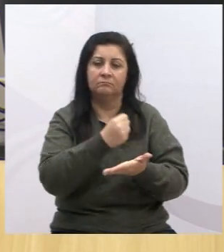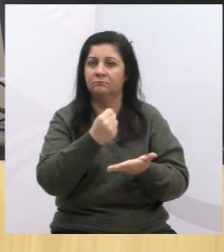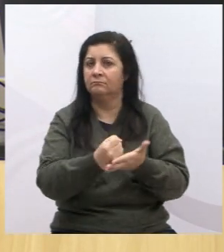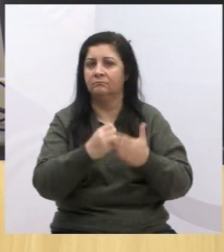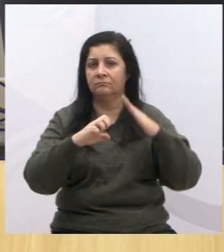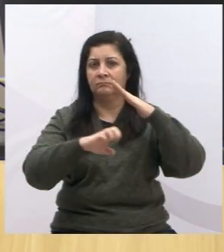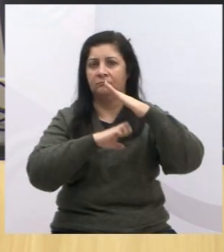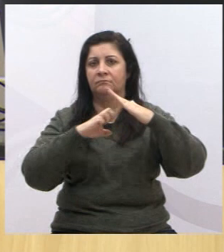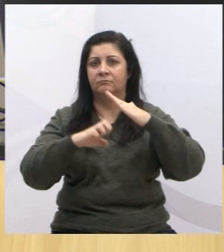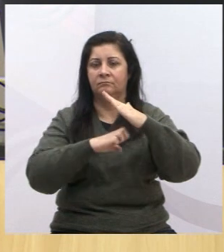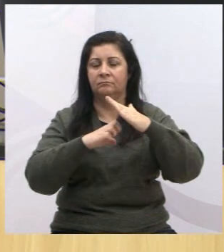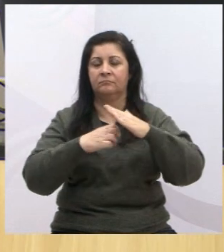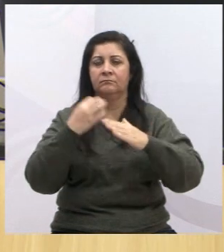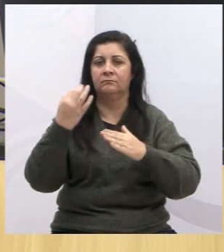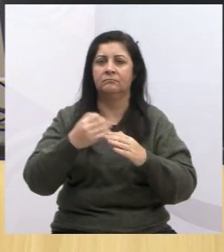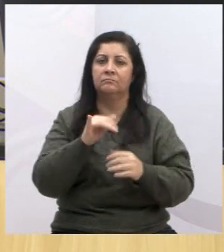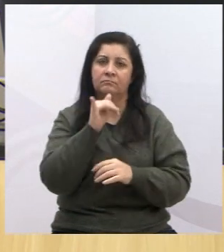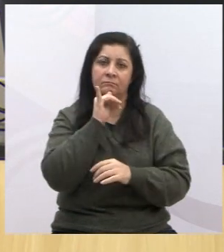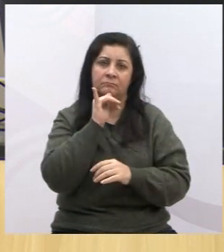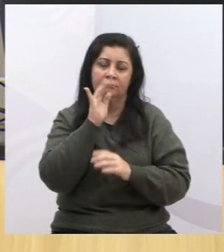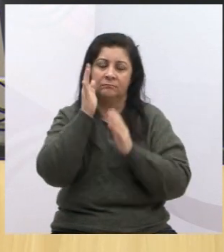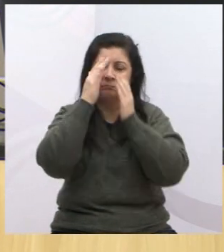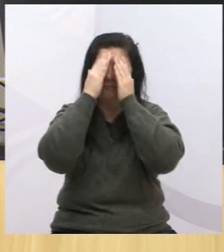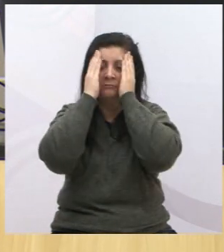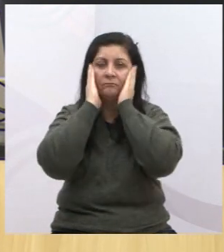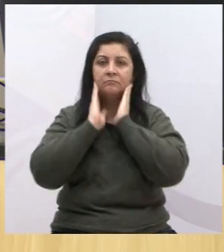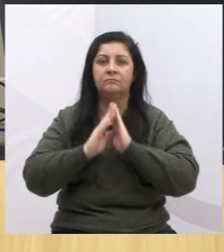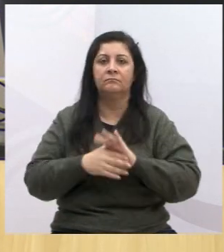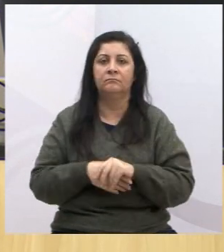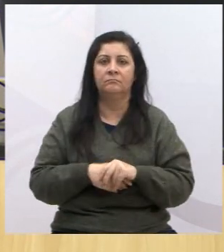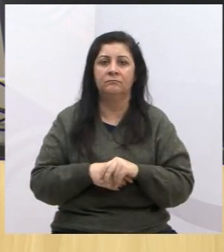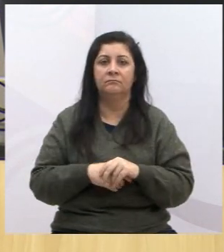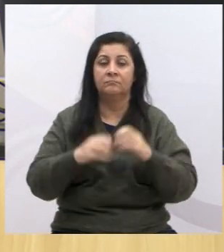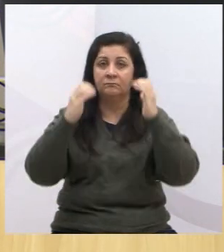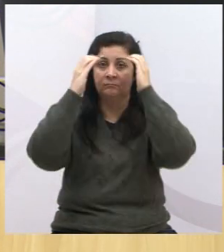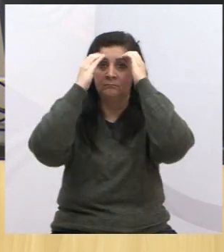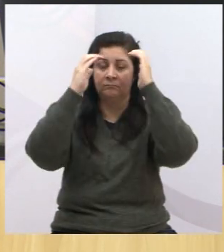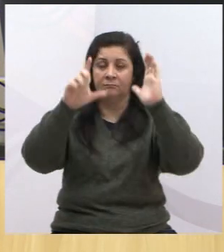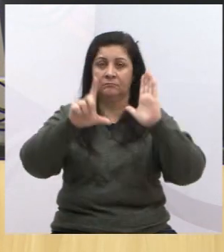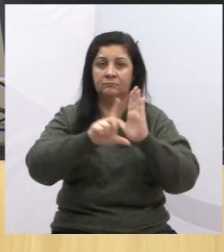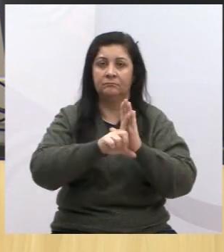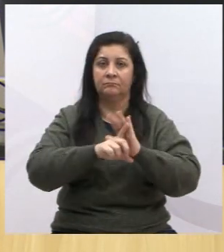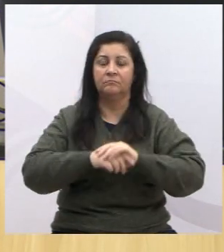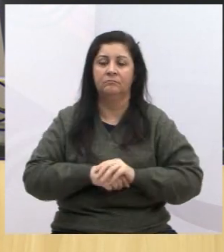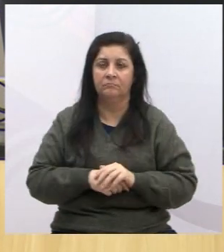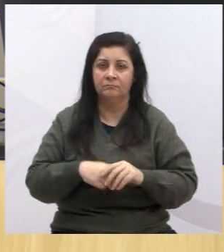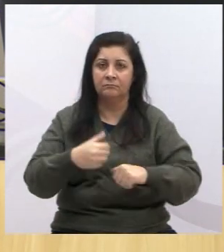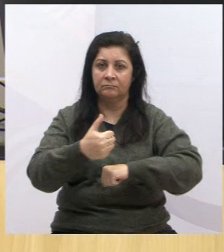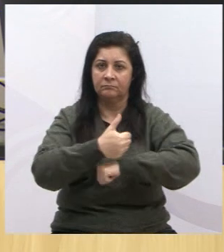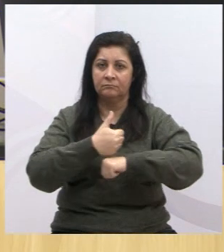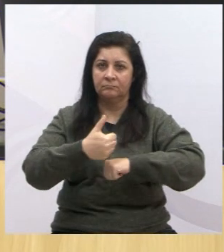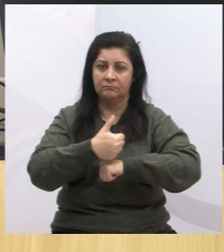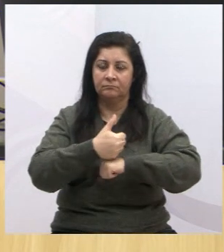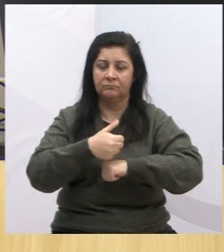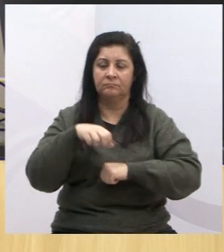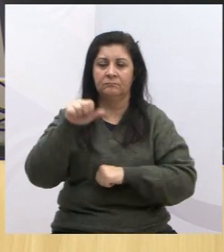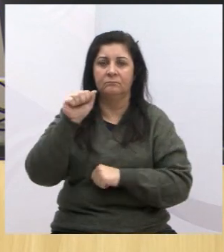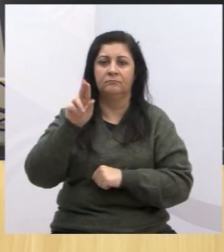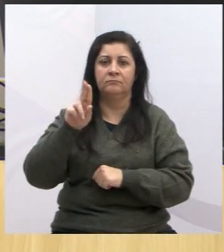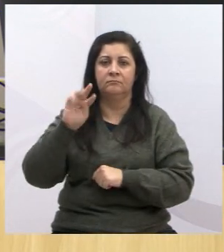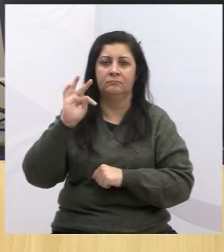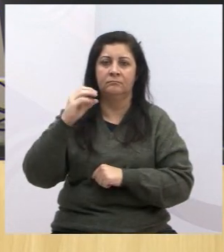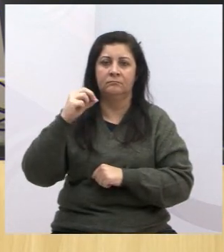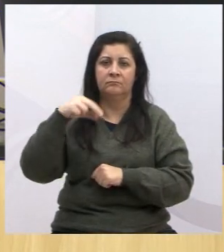a uma empresa específica, por exemplo. Assim, de acordo com a legislação trabalhista brasileira, o profissional autônomo prestador de serviço,